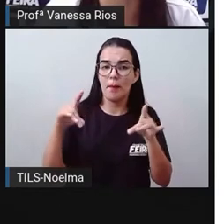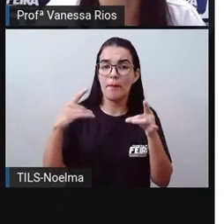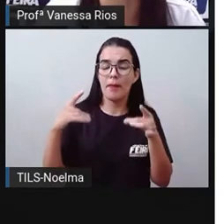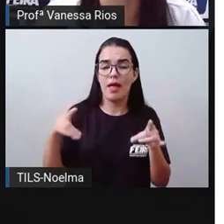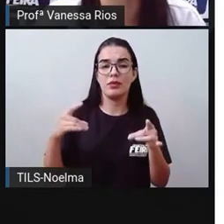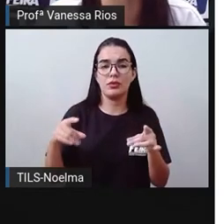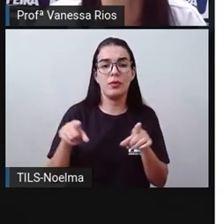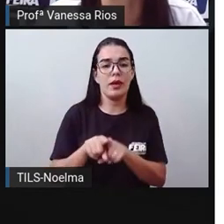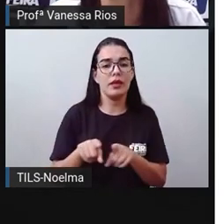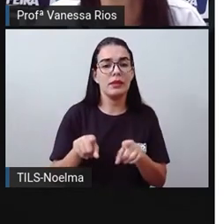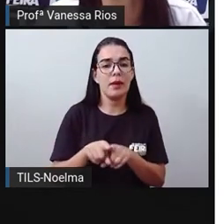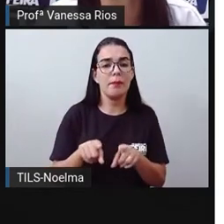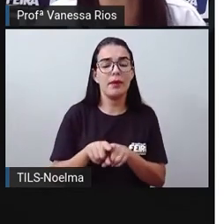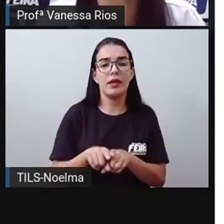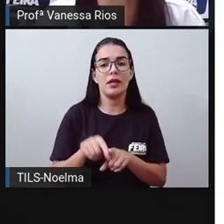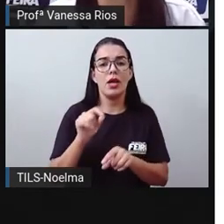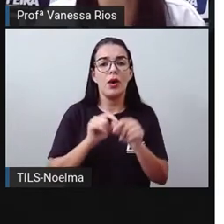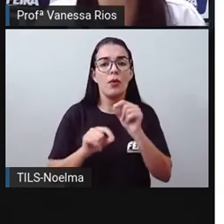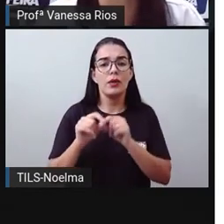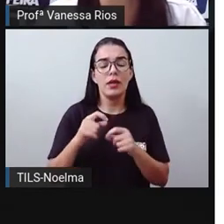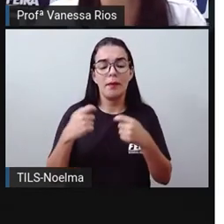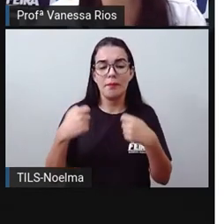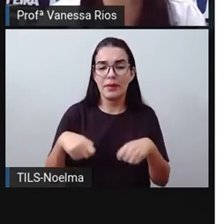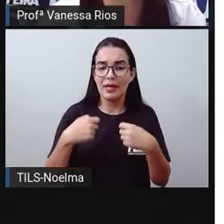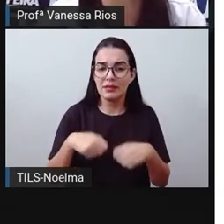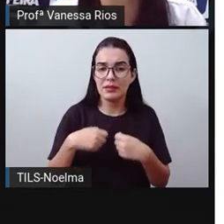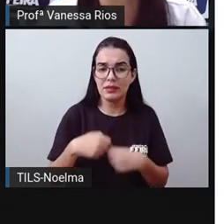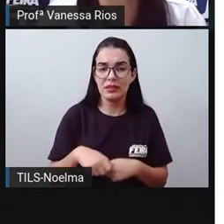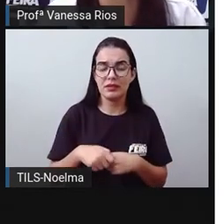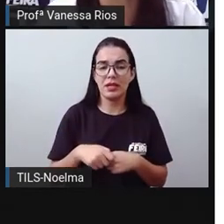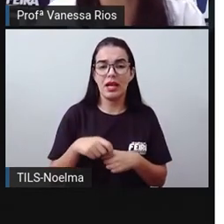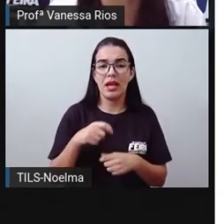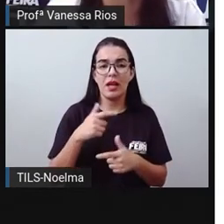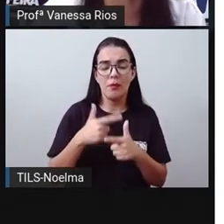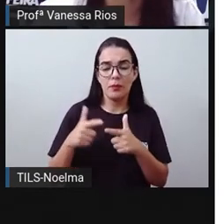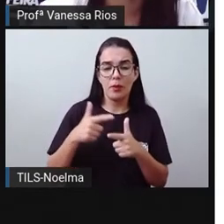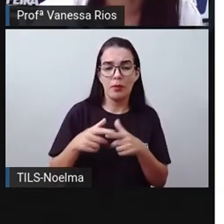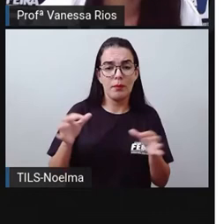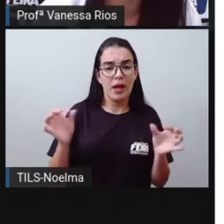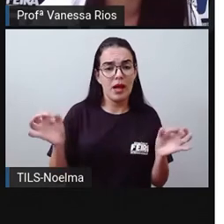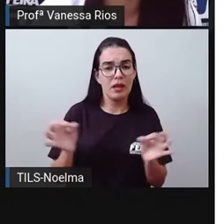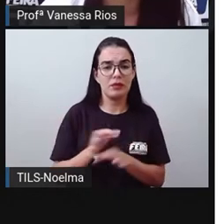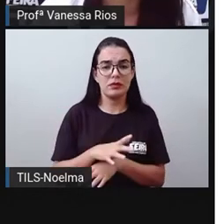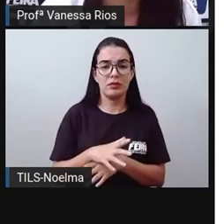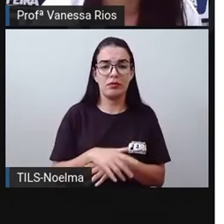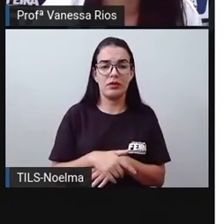às providências que estão sendo tomadas para que esse problema seja revertido.